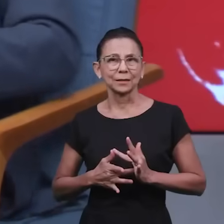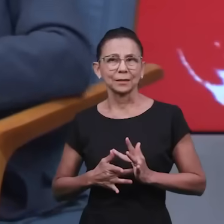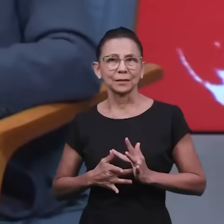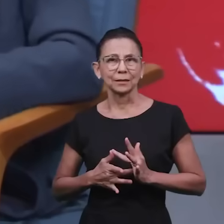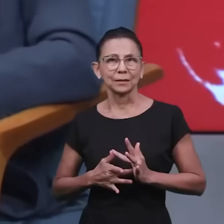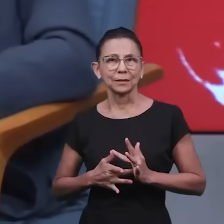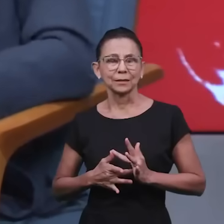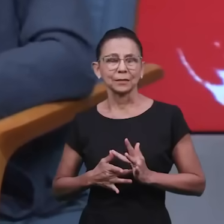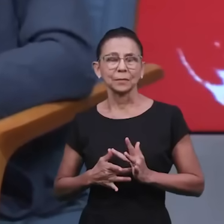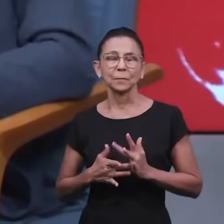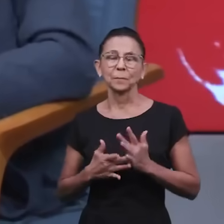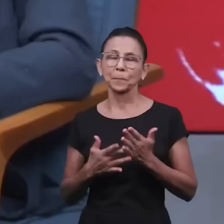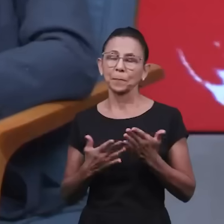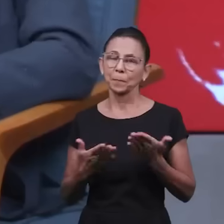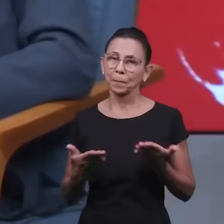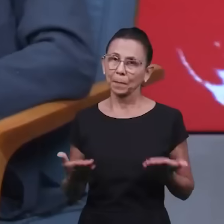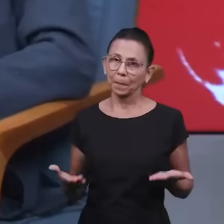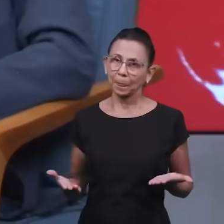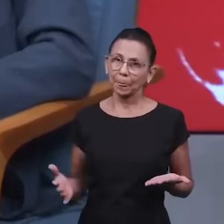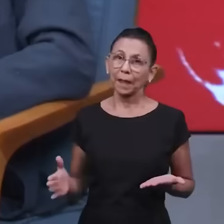esse?